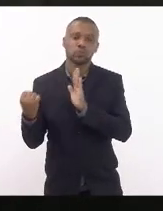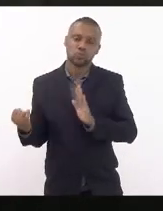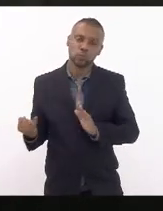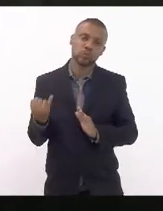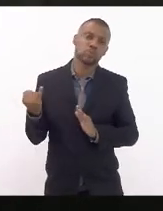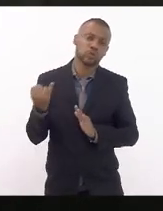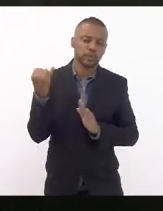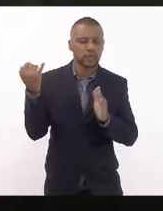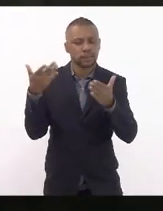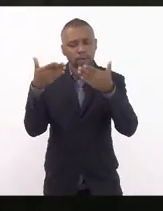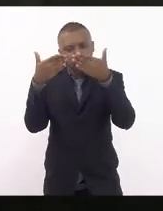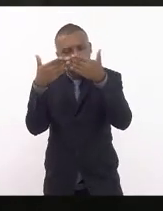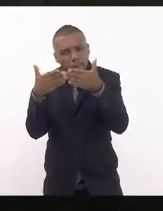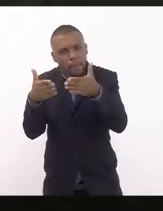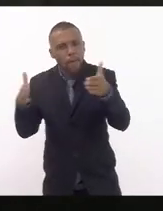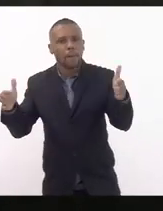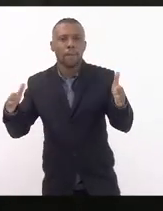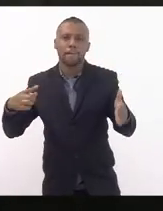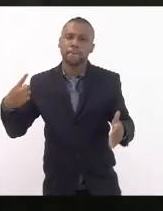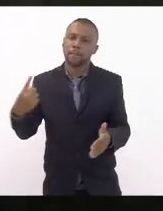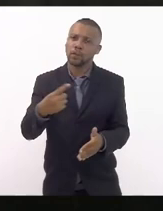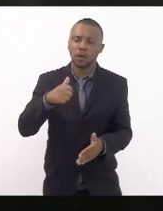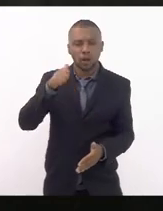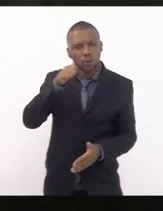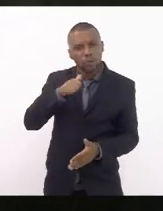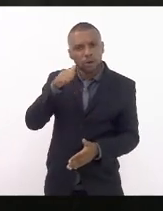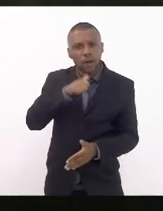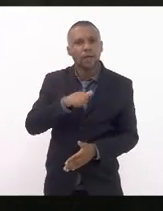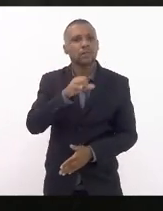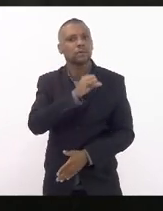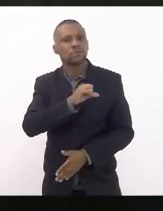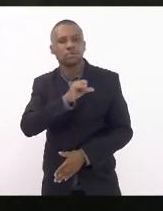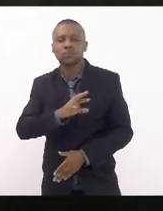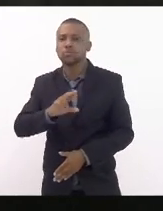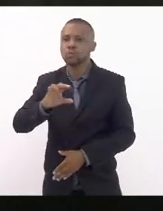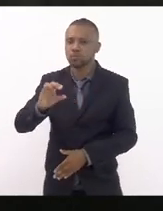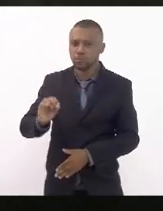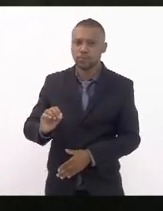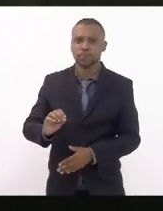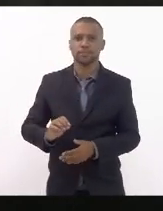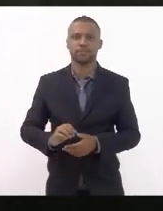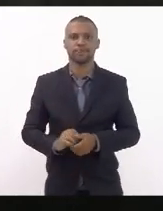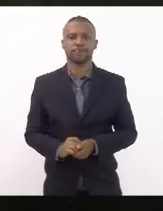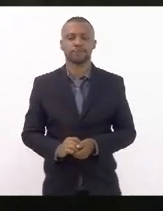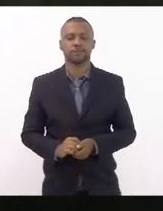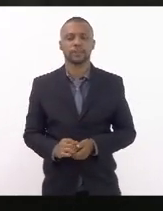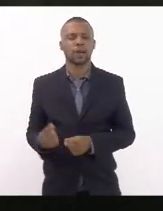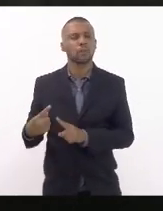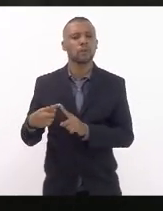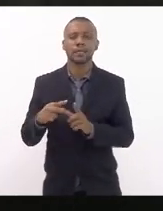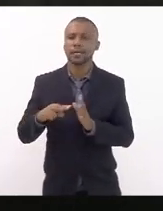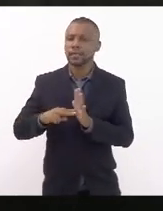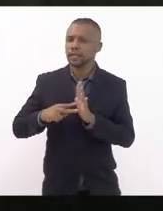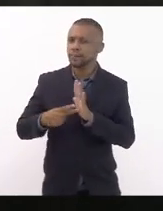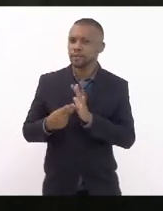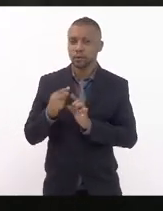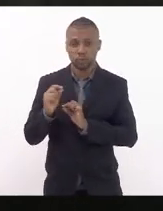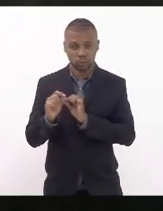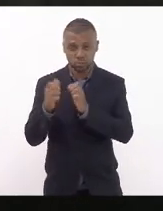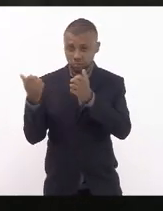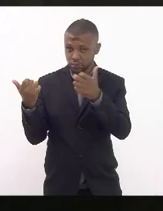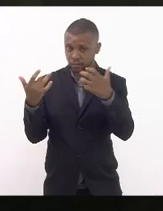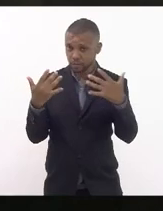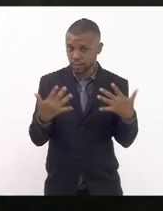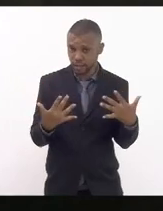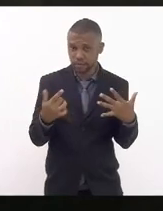mais amplo para nós mulheres aqui no estado do Rio de Janeiro. Porque significa, como foi falado